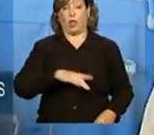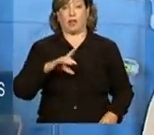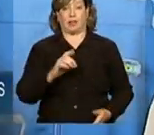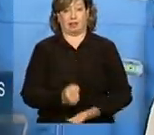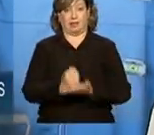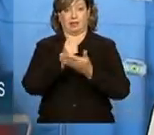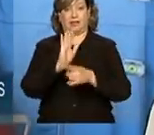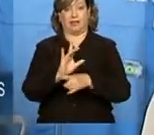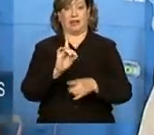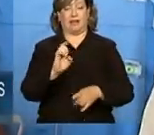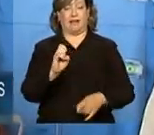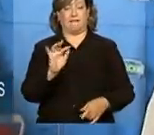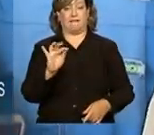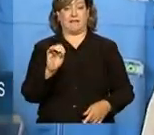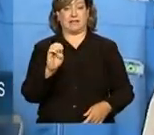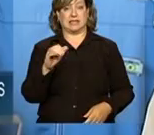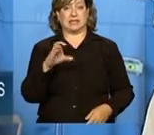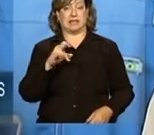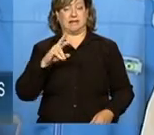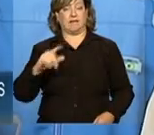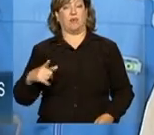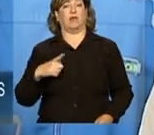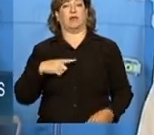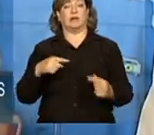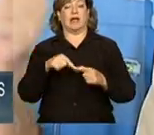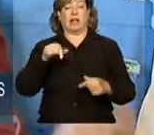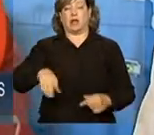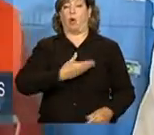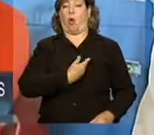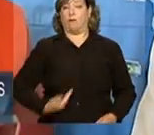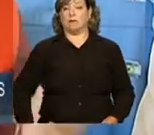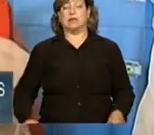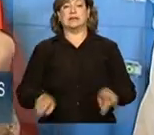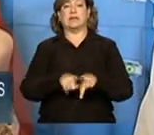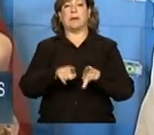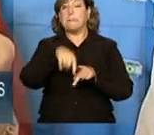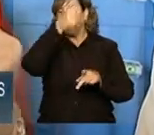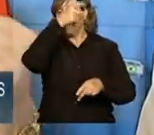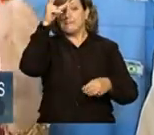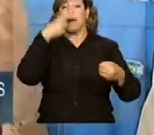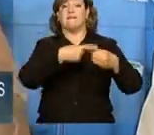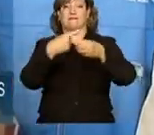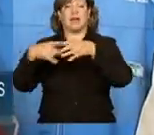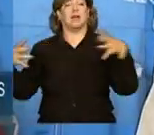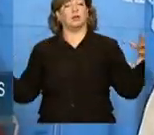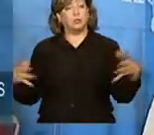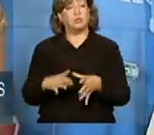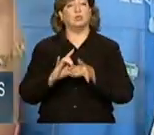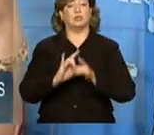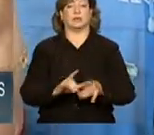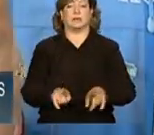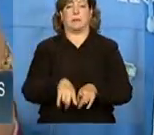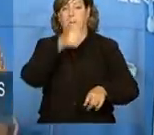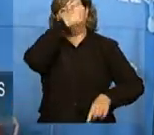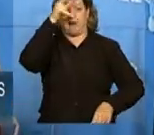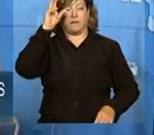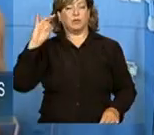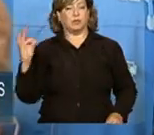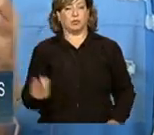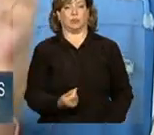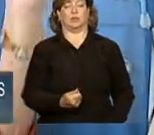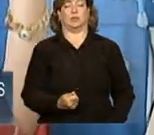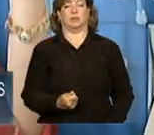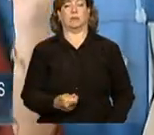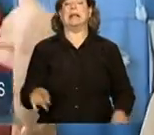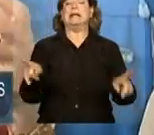se liga à Defesa Civil aqui do governador e aos prefeitos também. Além dele, nós